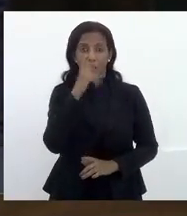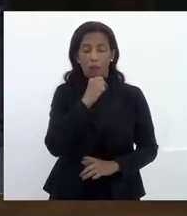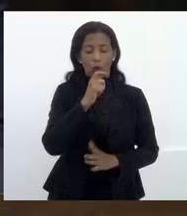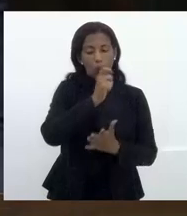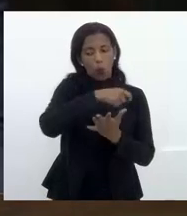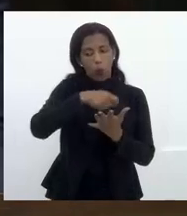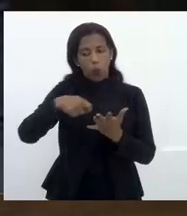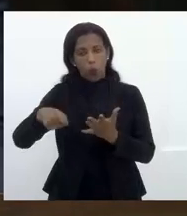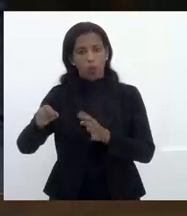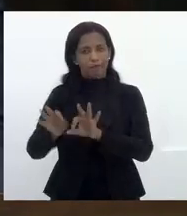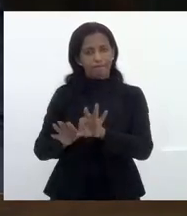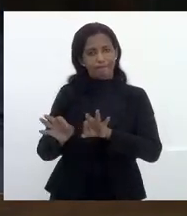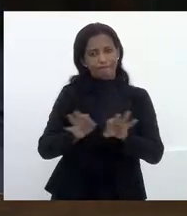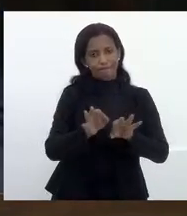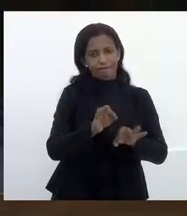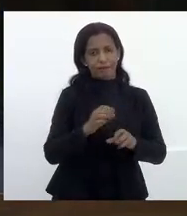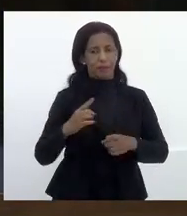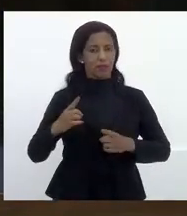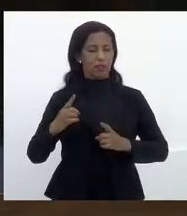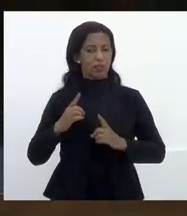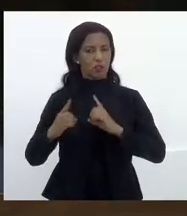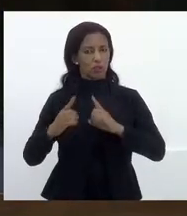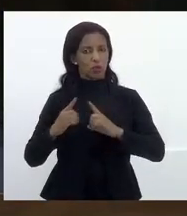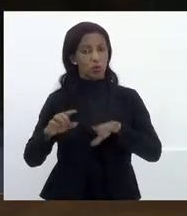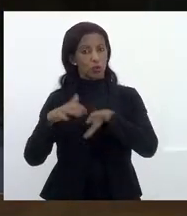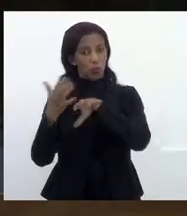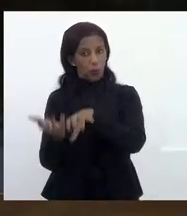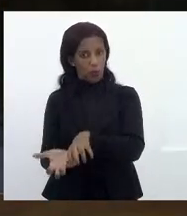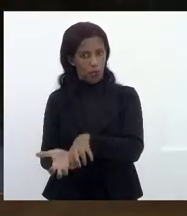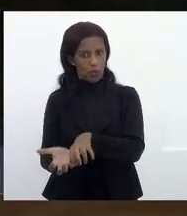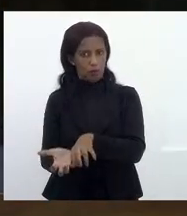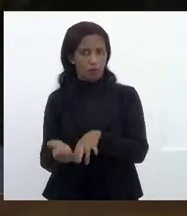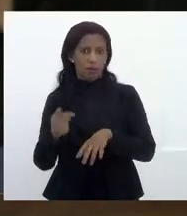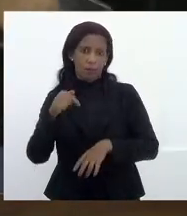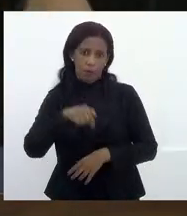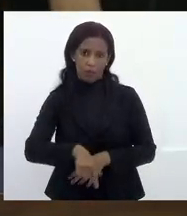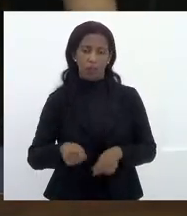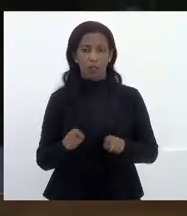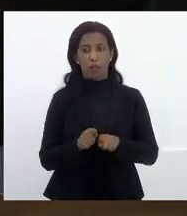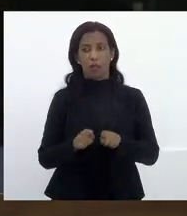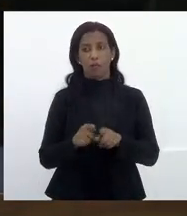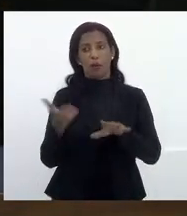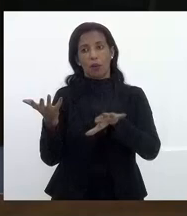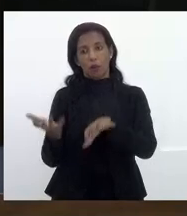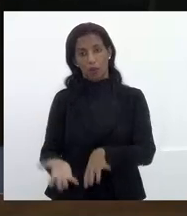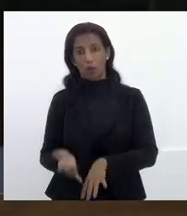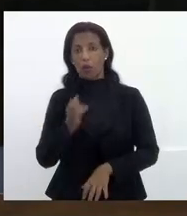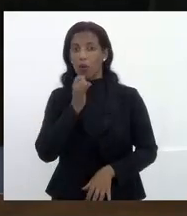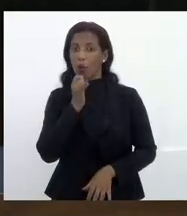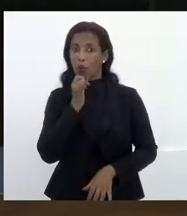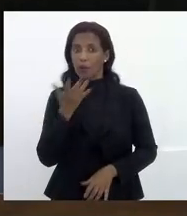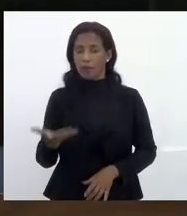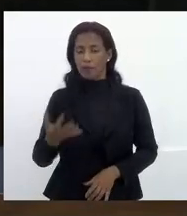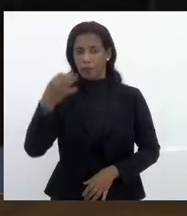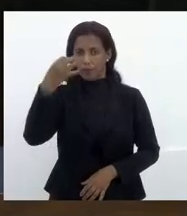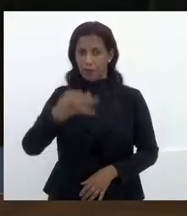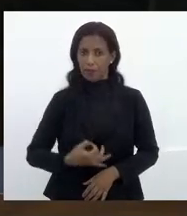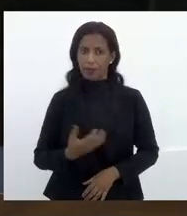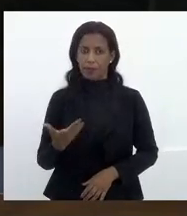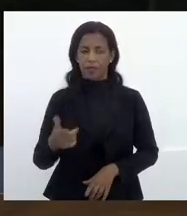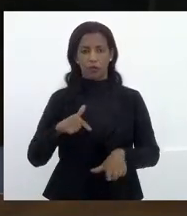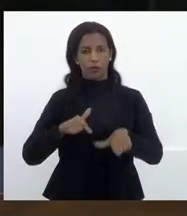longos meses para ser discutida no Congresso Nacional mas cá entre nós também o Congresso Nacional não é um exemplo de celebridade